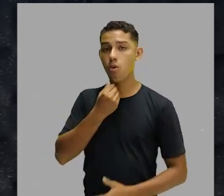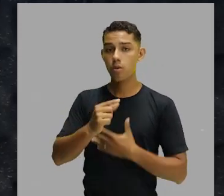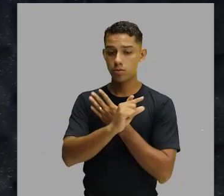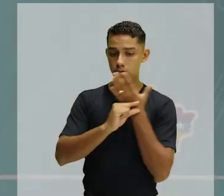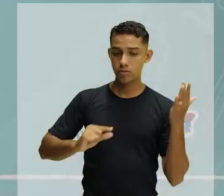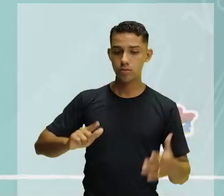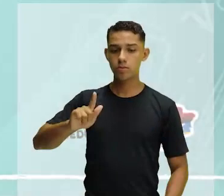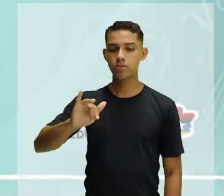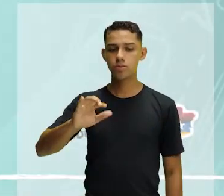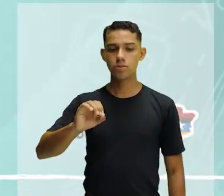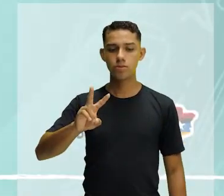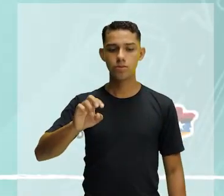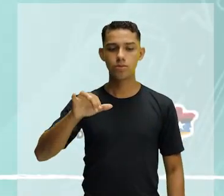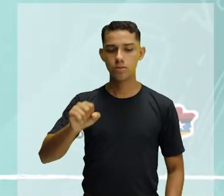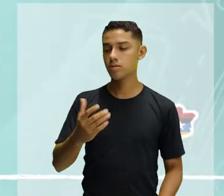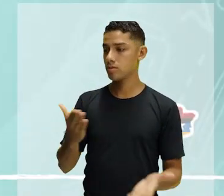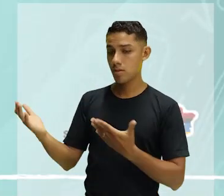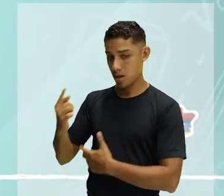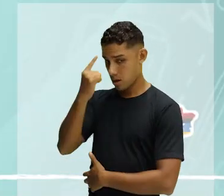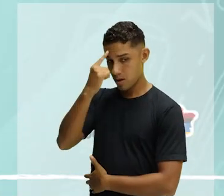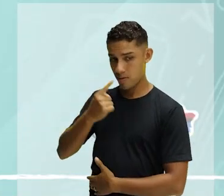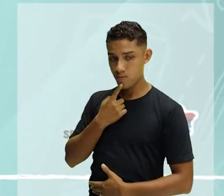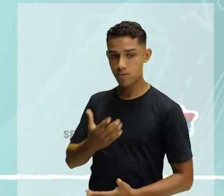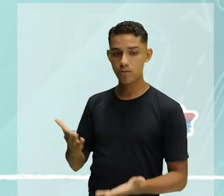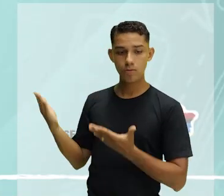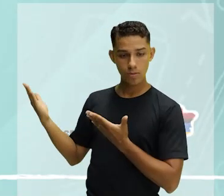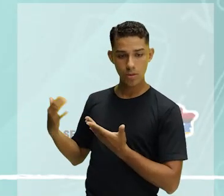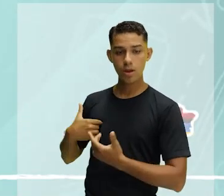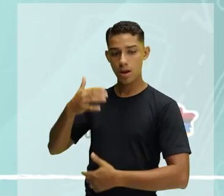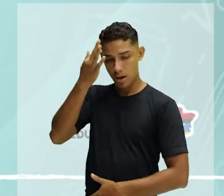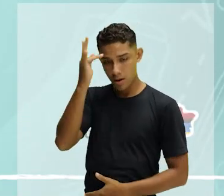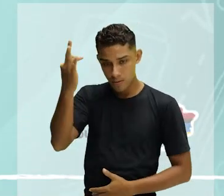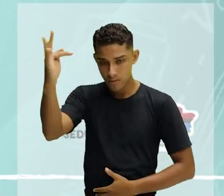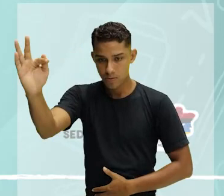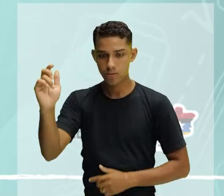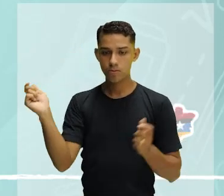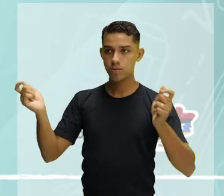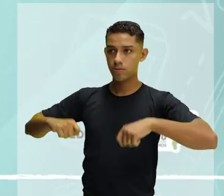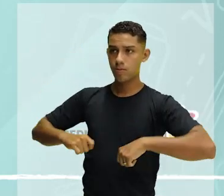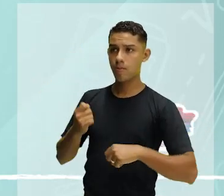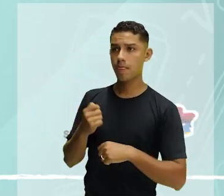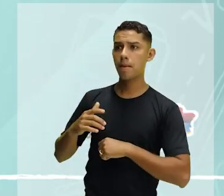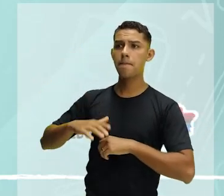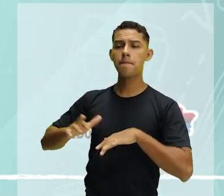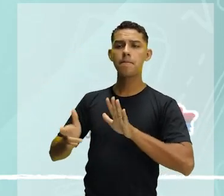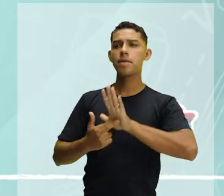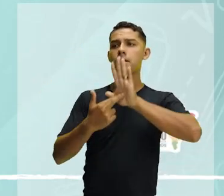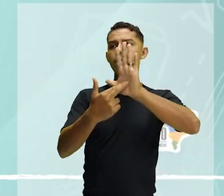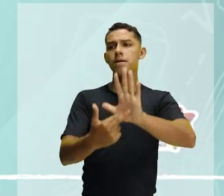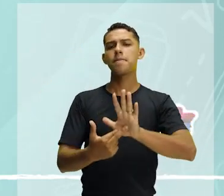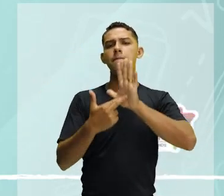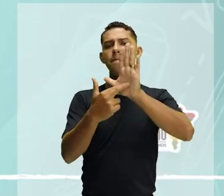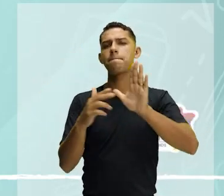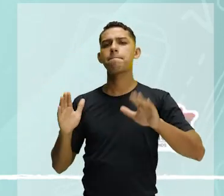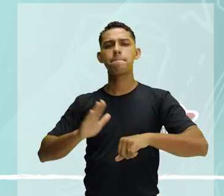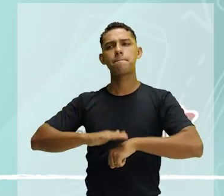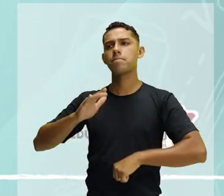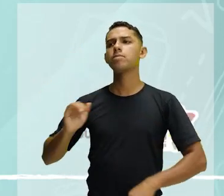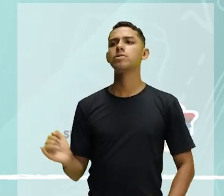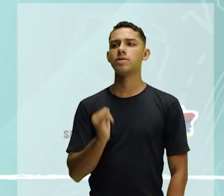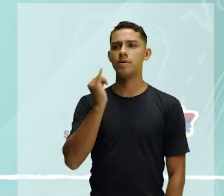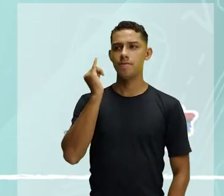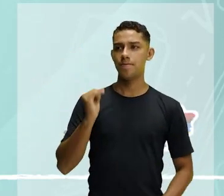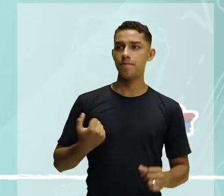Mirandola. Olha a foto dele aqui, ó. Ele é filósofo, considerado um dos representantes mais importantes do